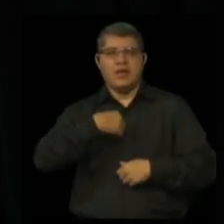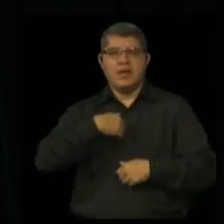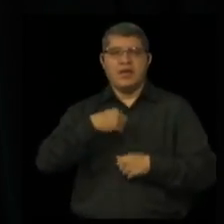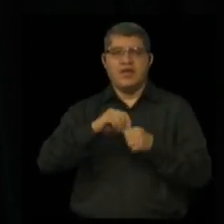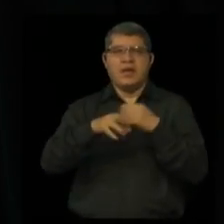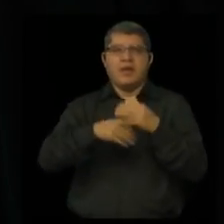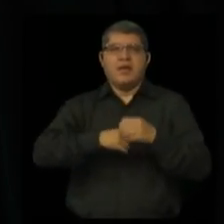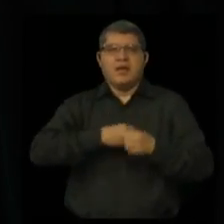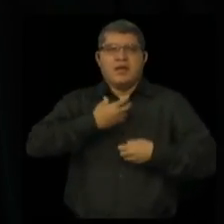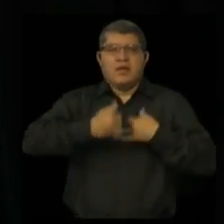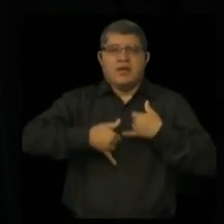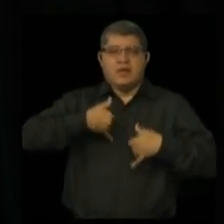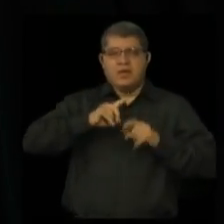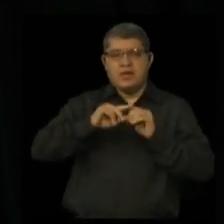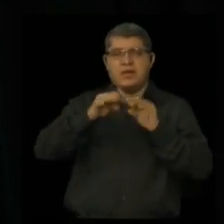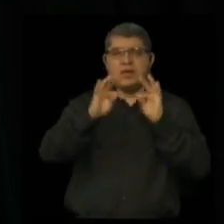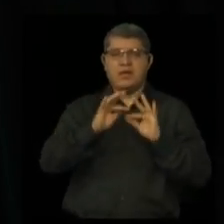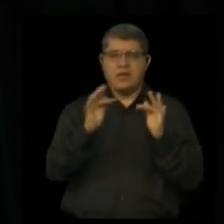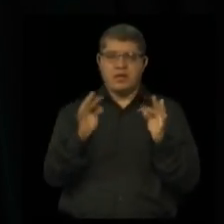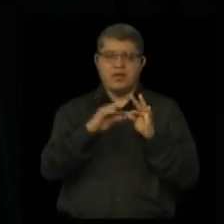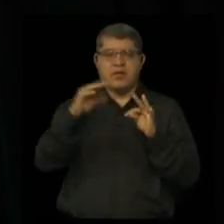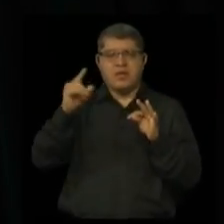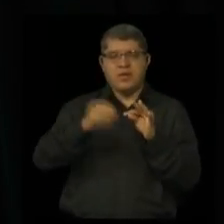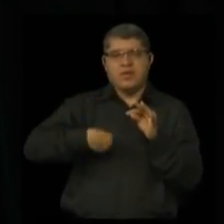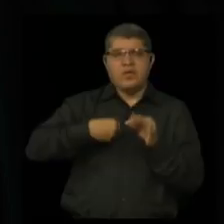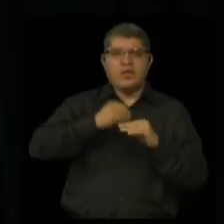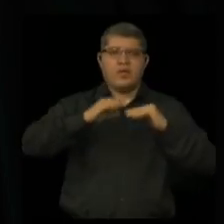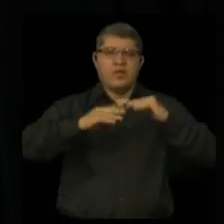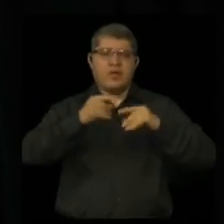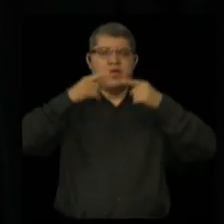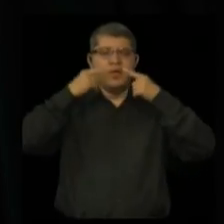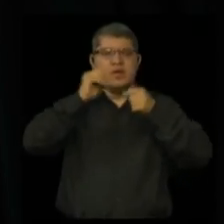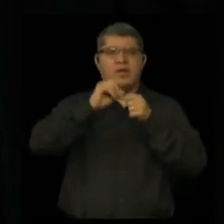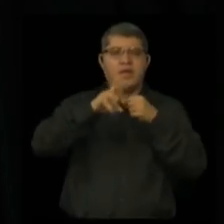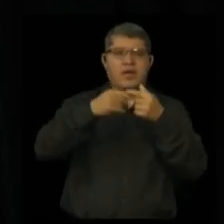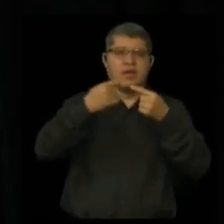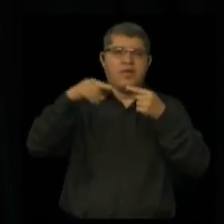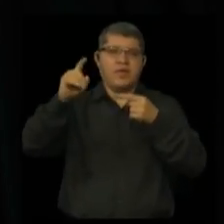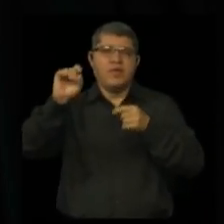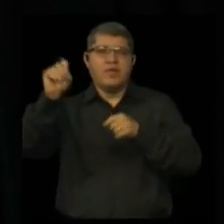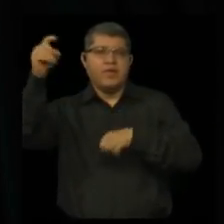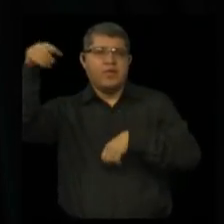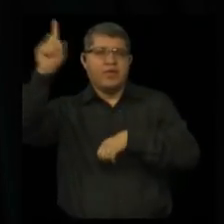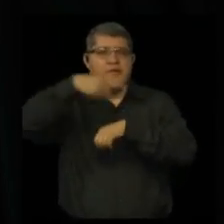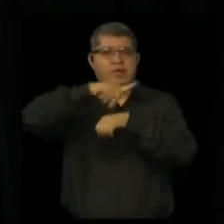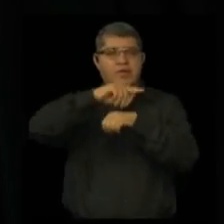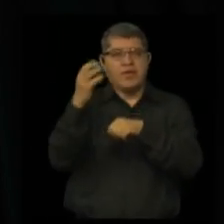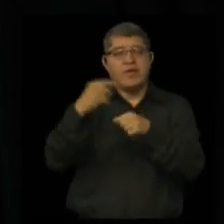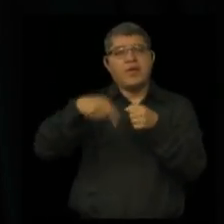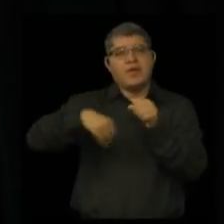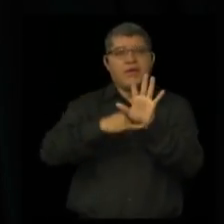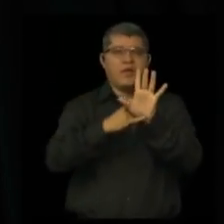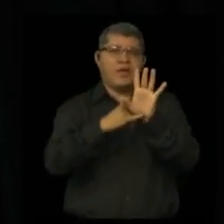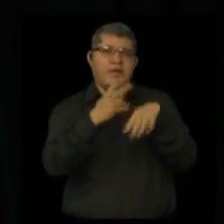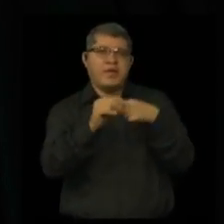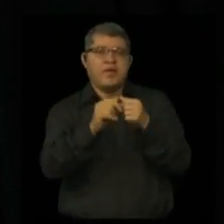da Fúria à Ternura. Em sua carreira como músico, já fez shows no exterior e em